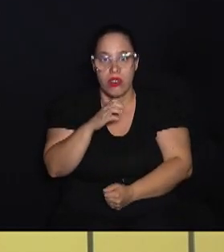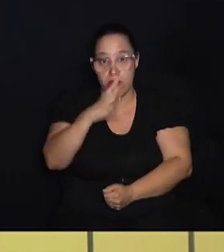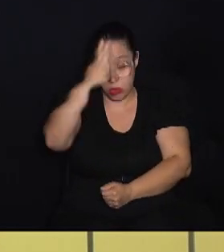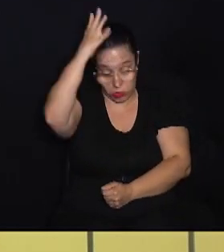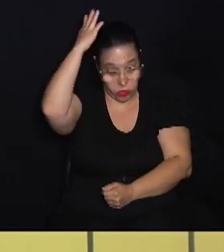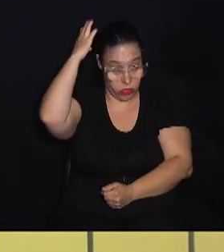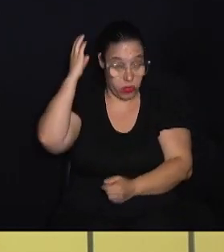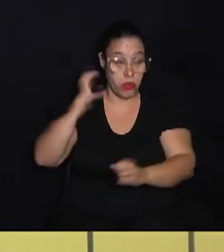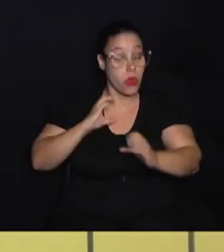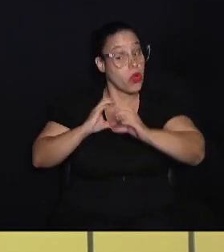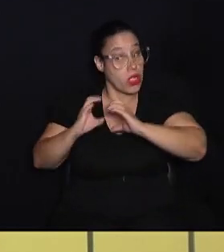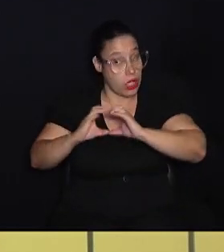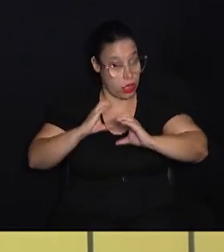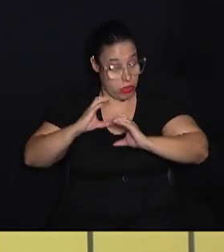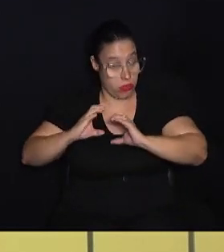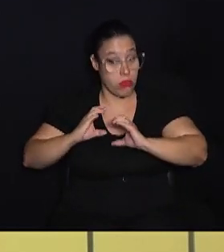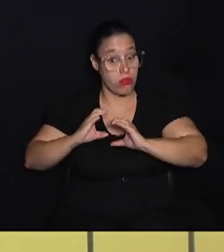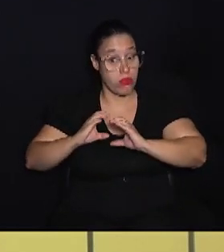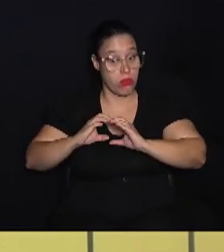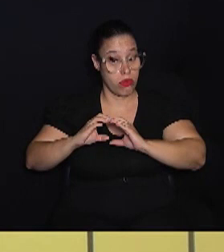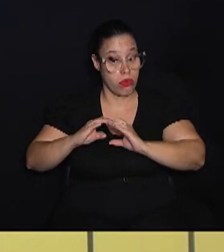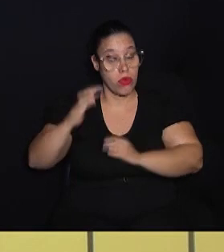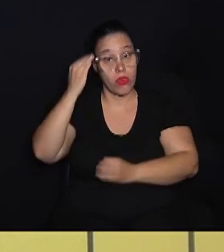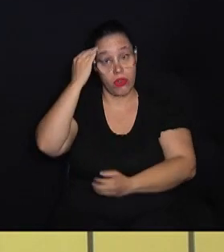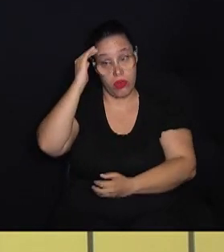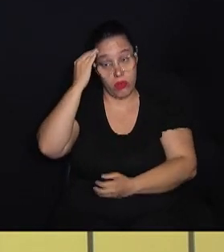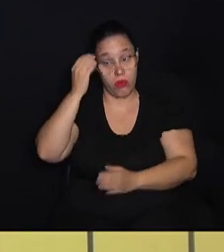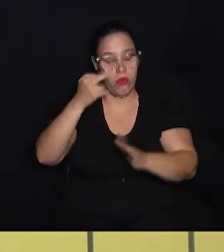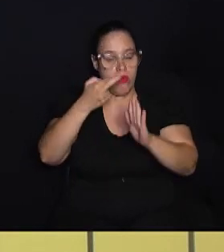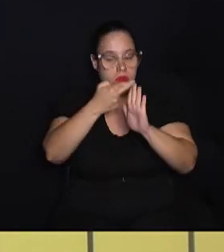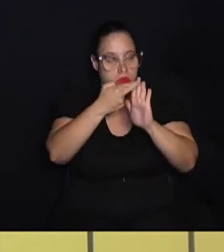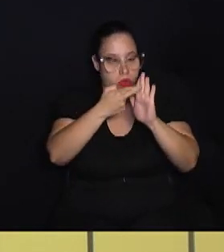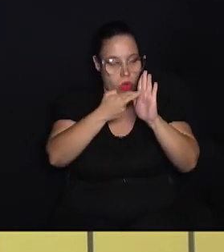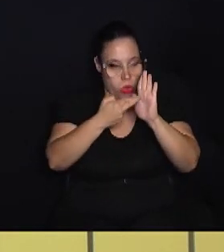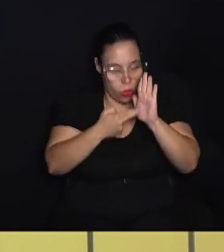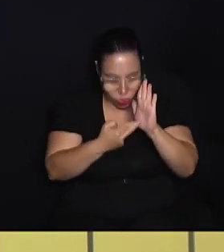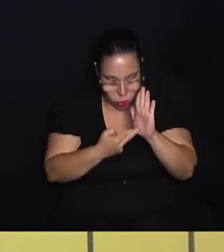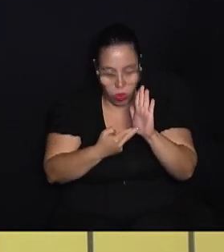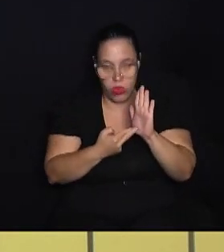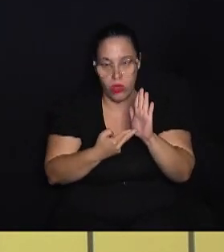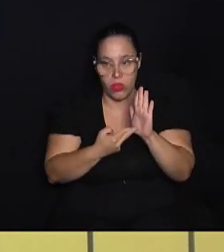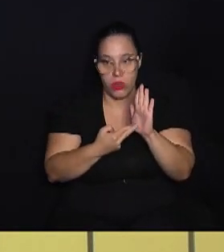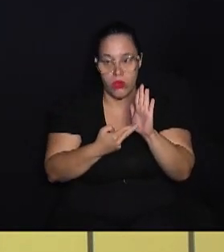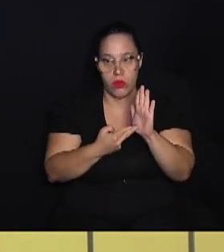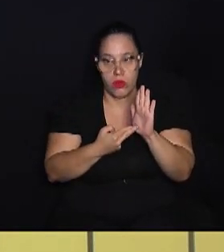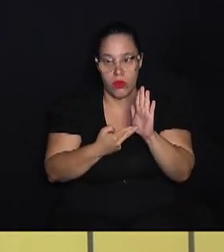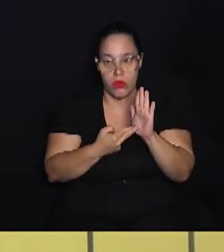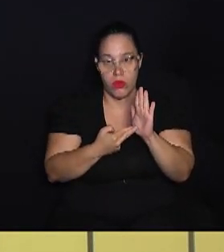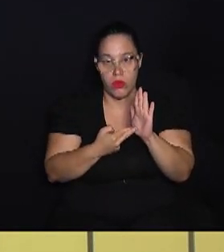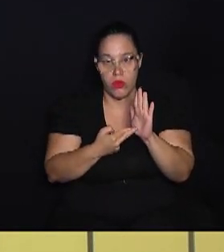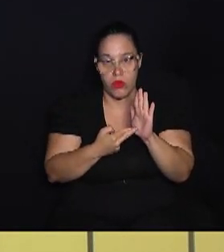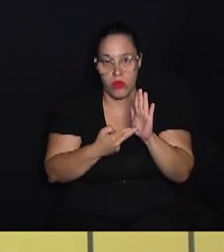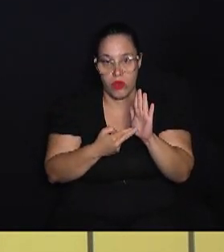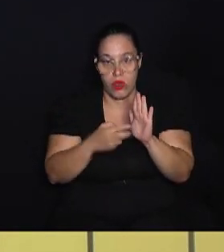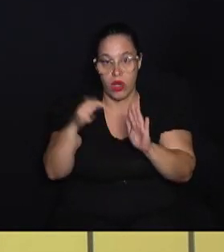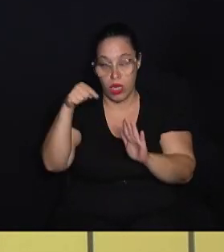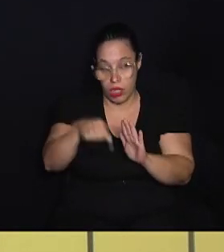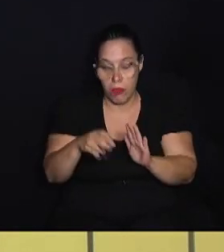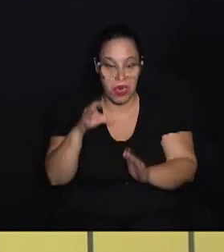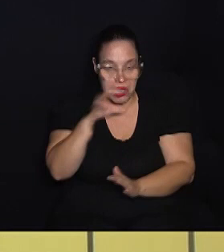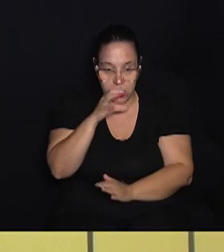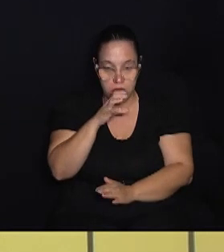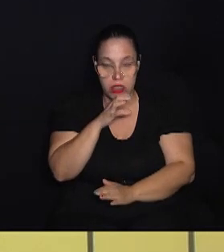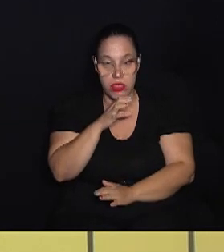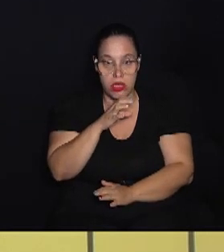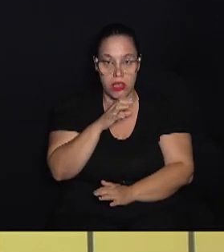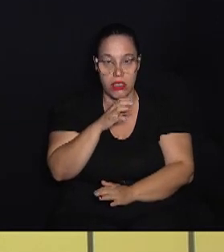esteja coordenando, ele tem que atender uma série de requisitos, né? Isso daí são requisitos que não são preenchidos ali no momento da emergência, né?